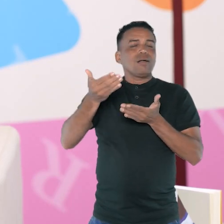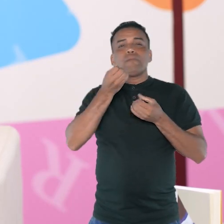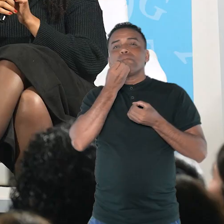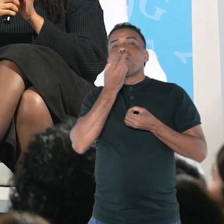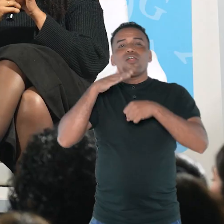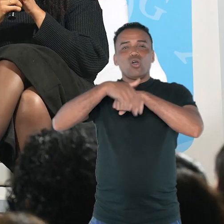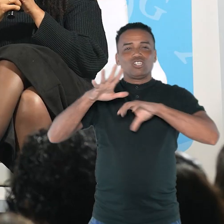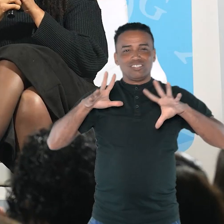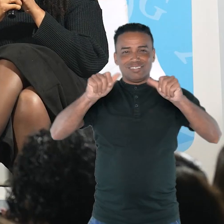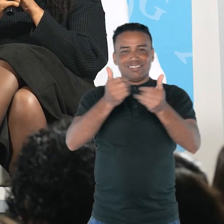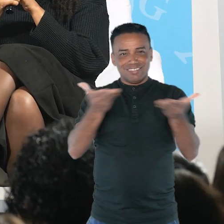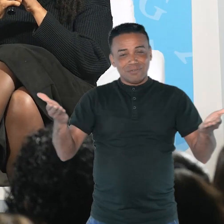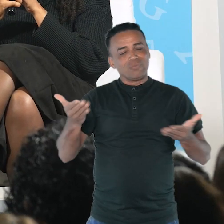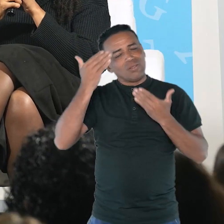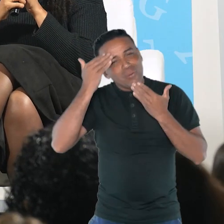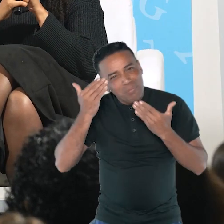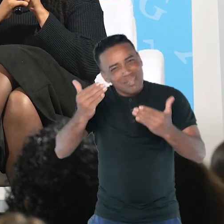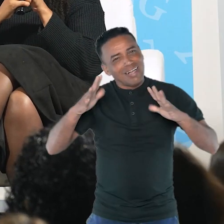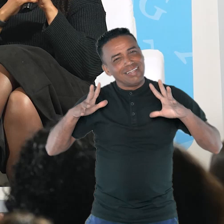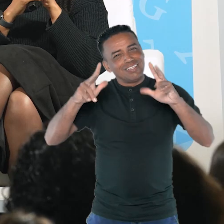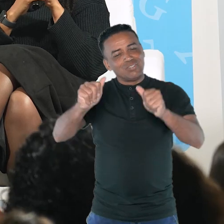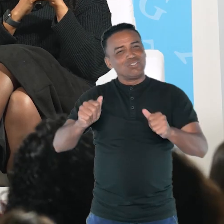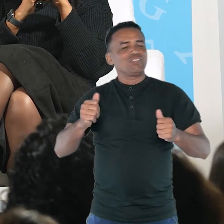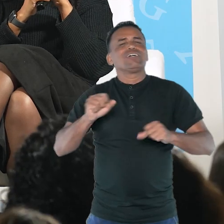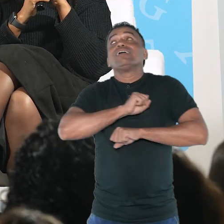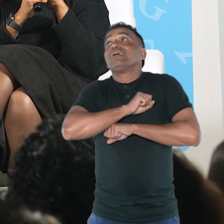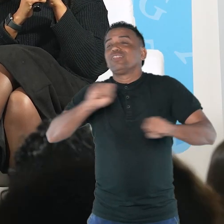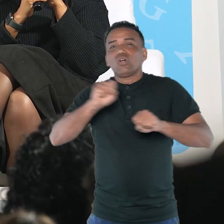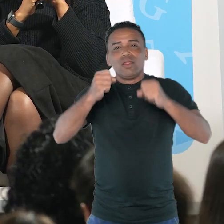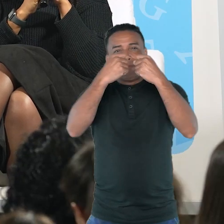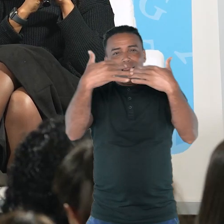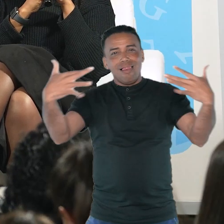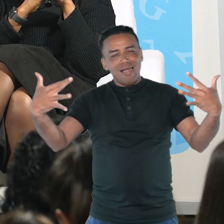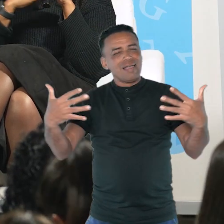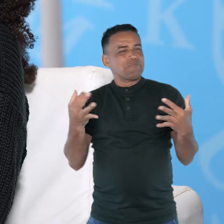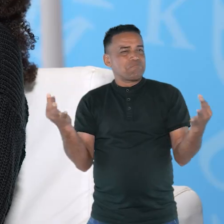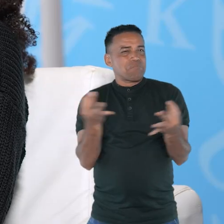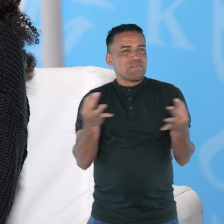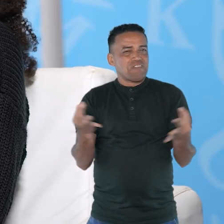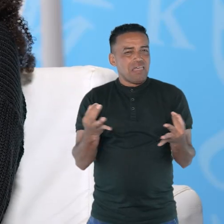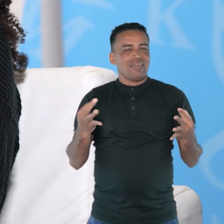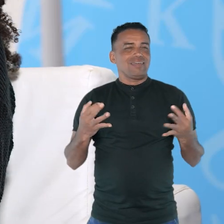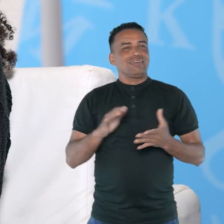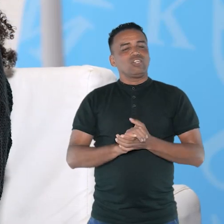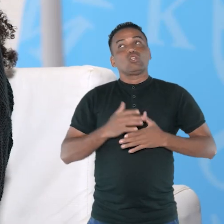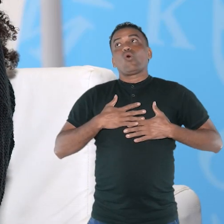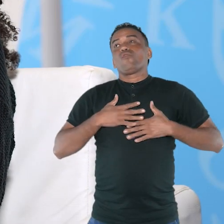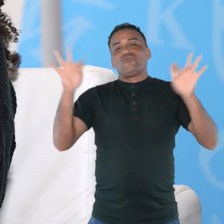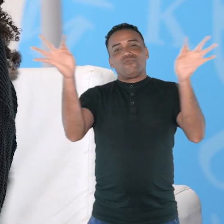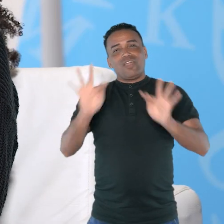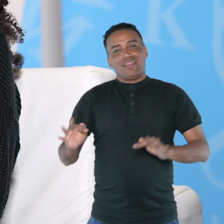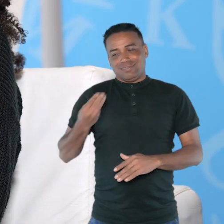todos. Gente, muito obrigada, tchau. Adorei esse público qualificado, querido. Obrigada. Eu estou assim, felizona de estar